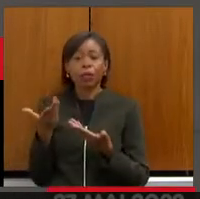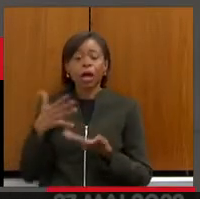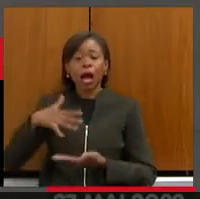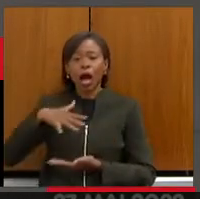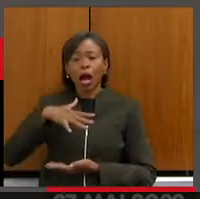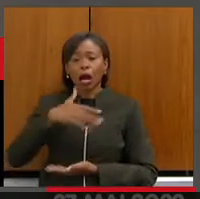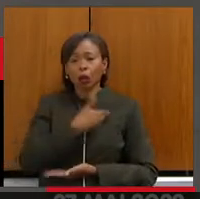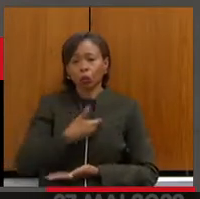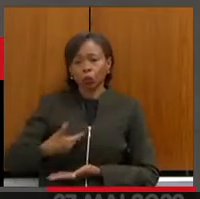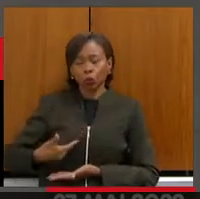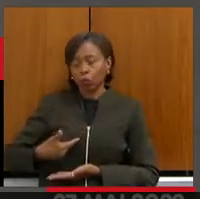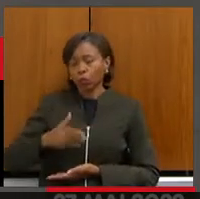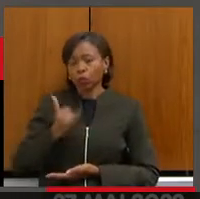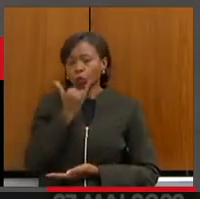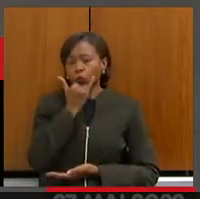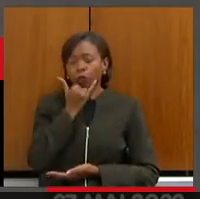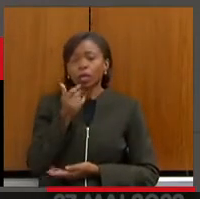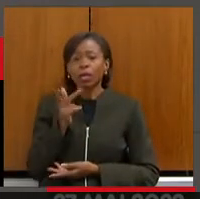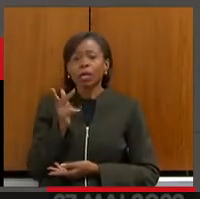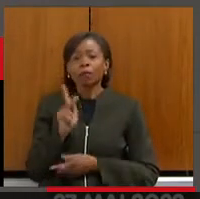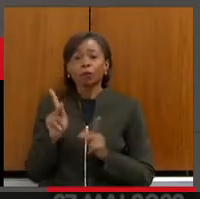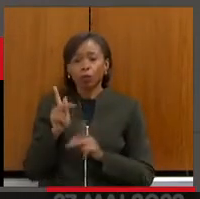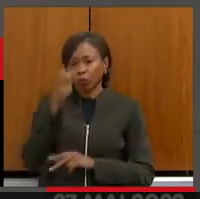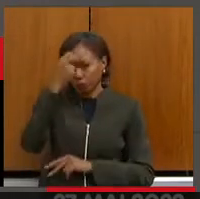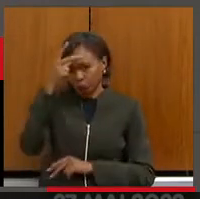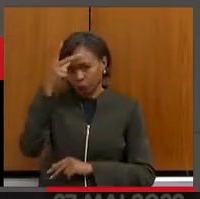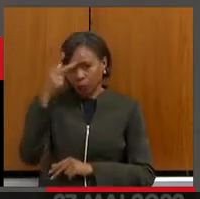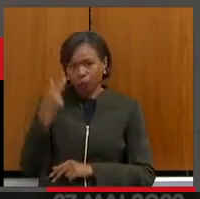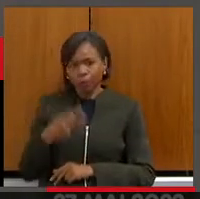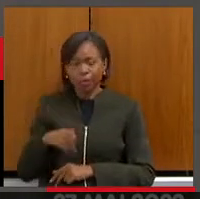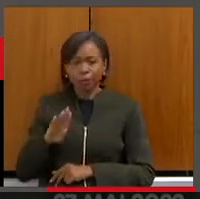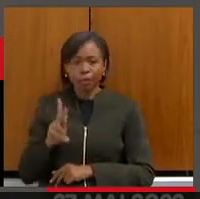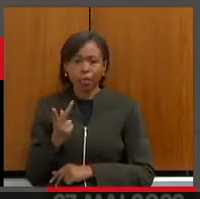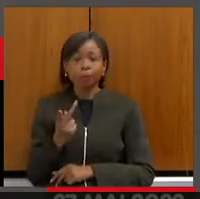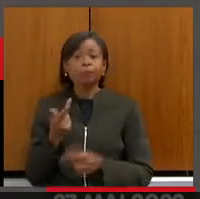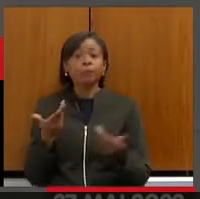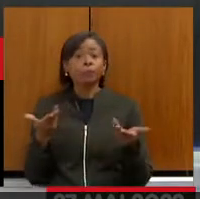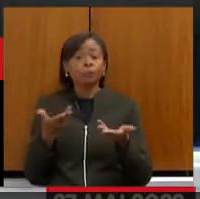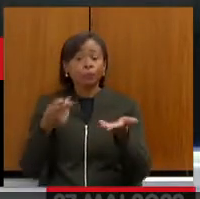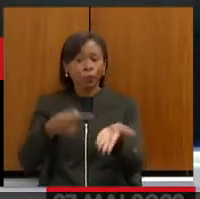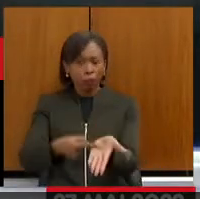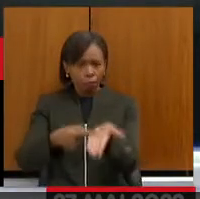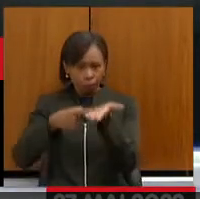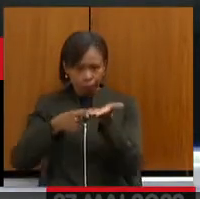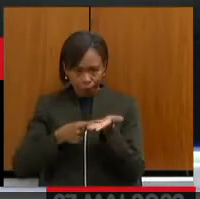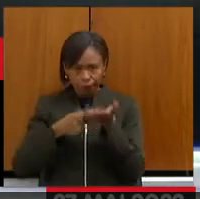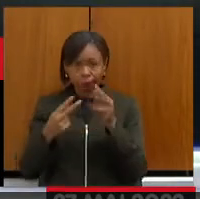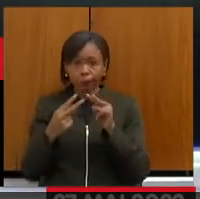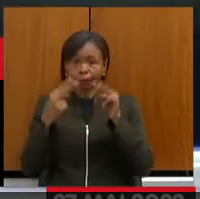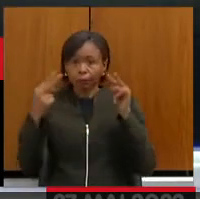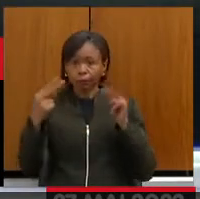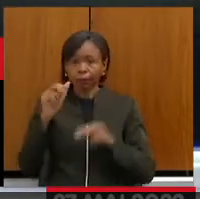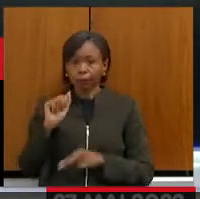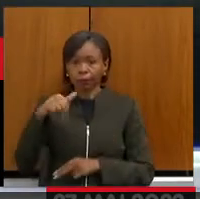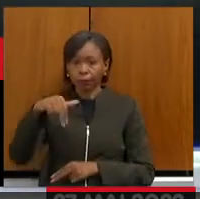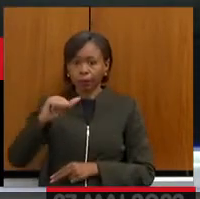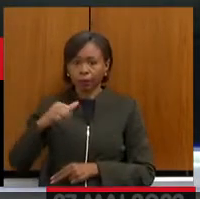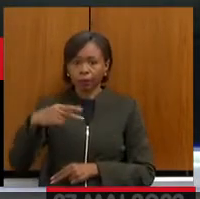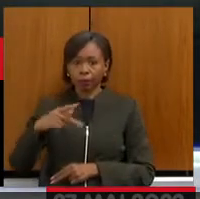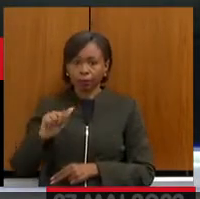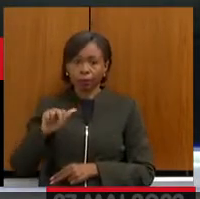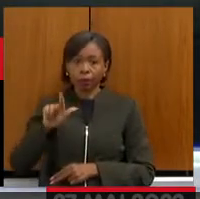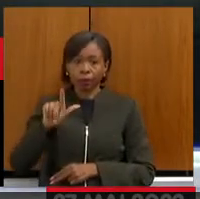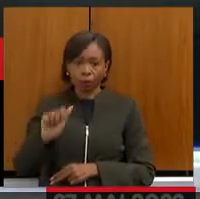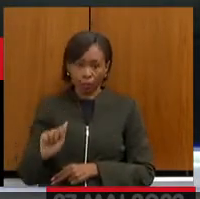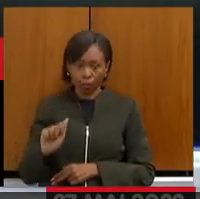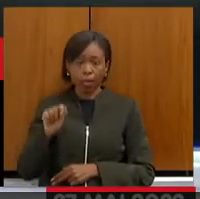de Belo Horizonte compraremos agora também como participação remota Ana Paula Lemes de